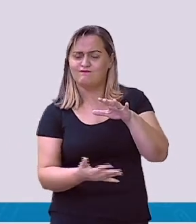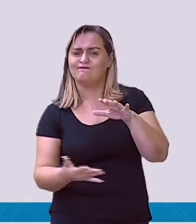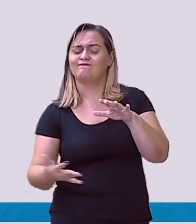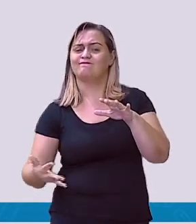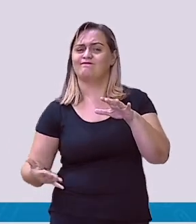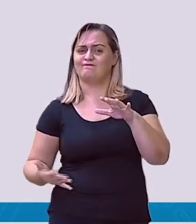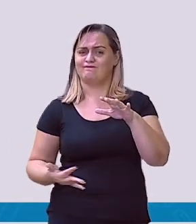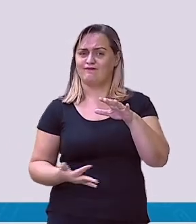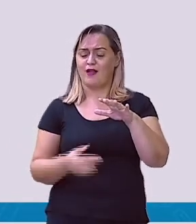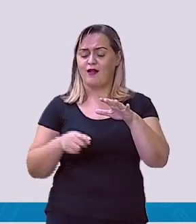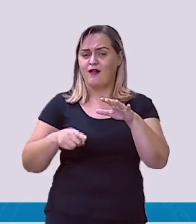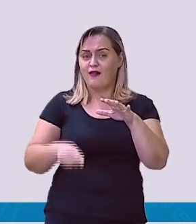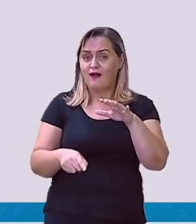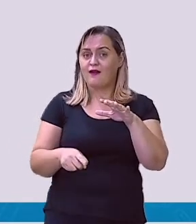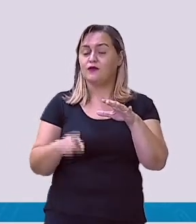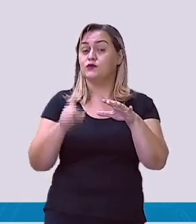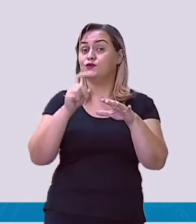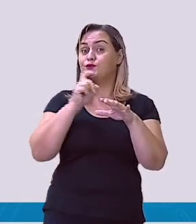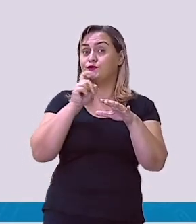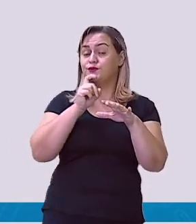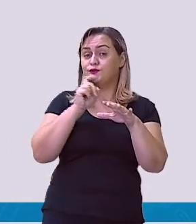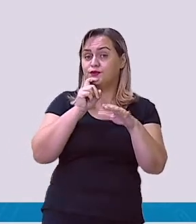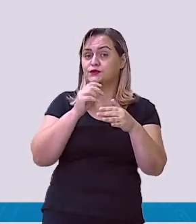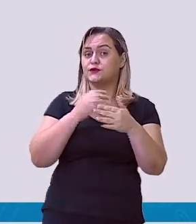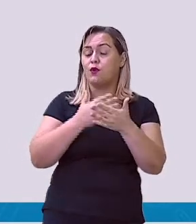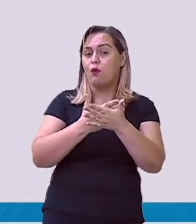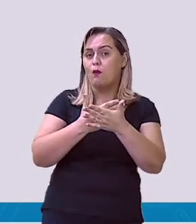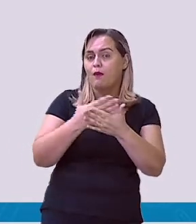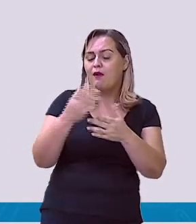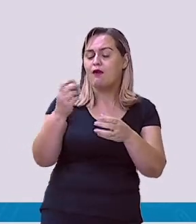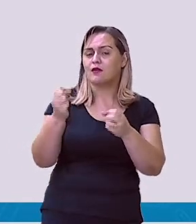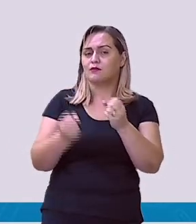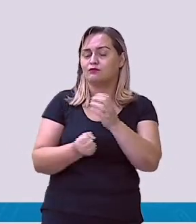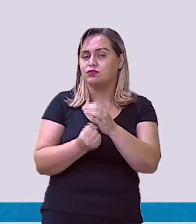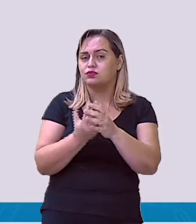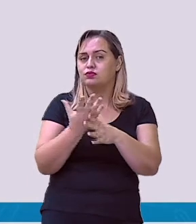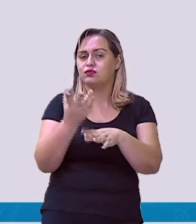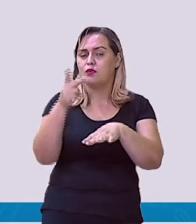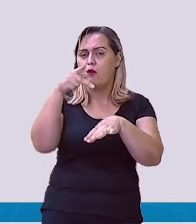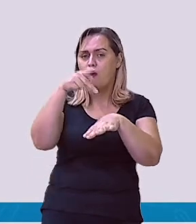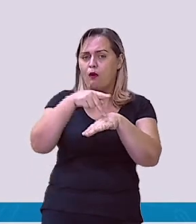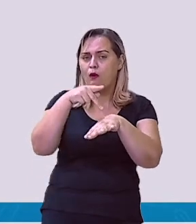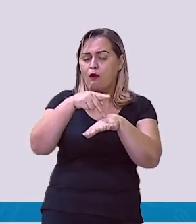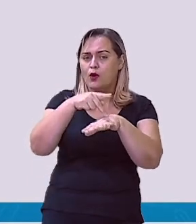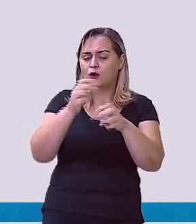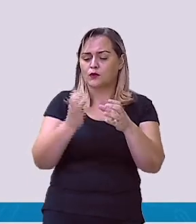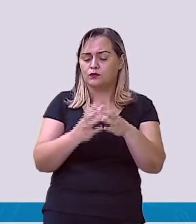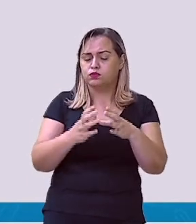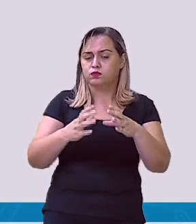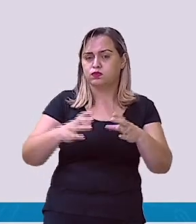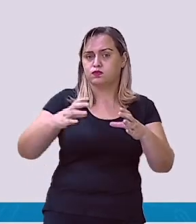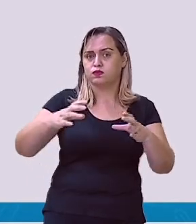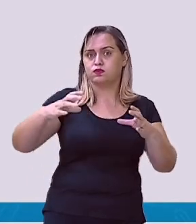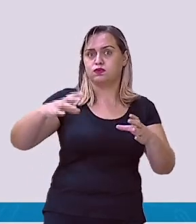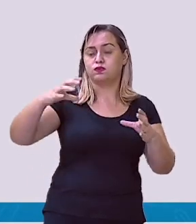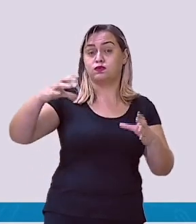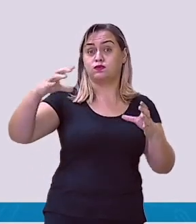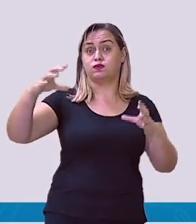vai esfriando, vai formando rocha, vai se acumulando até